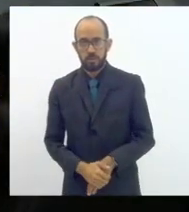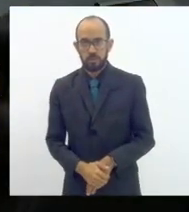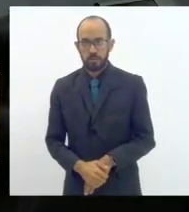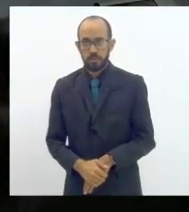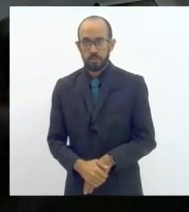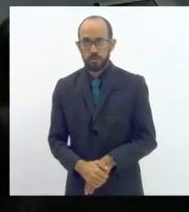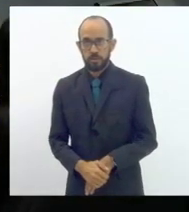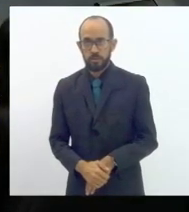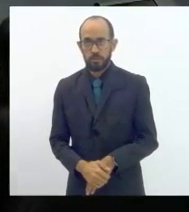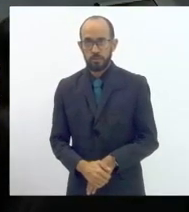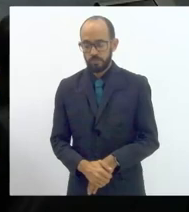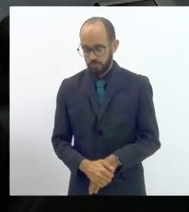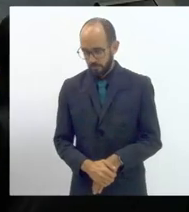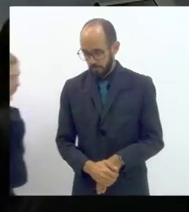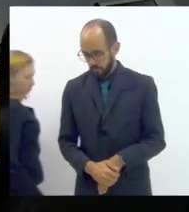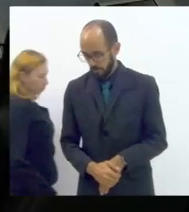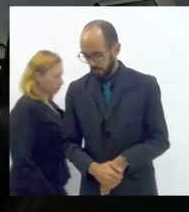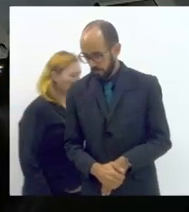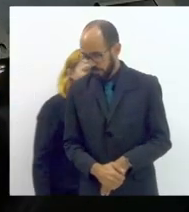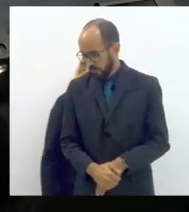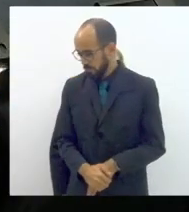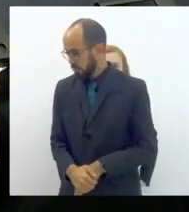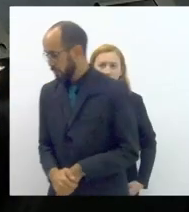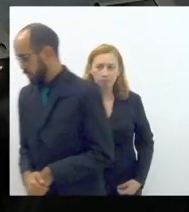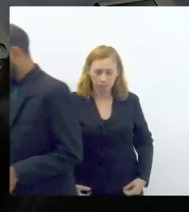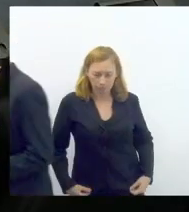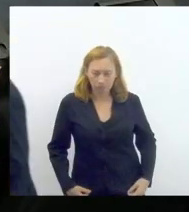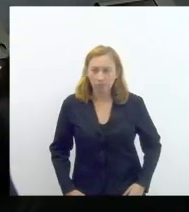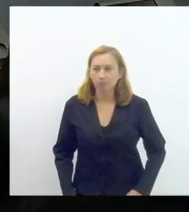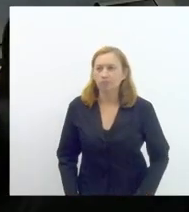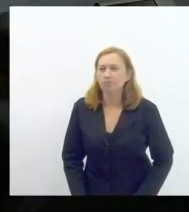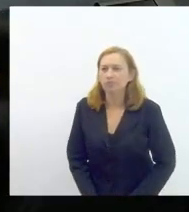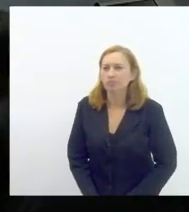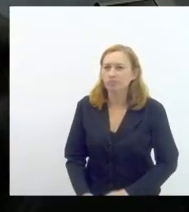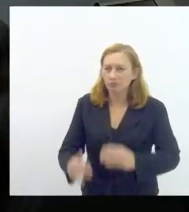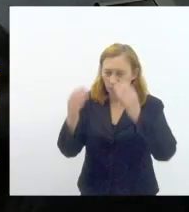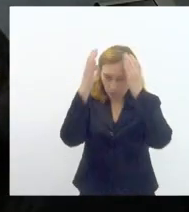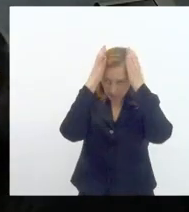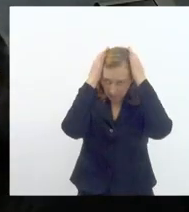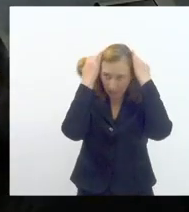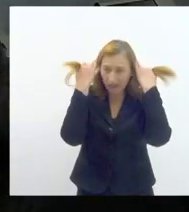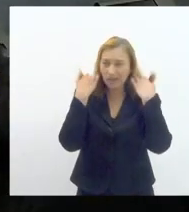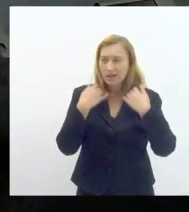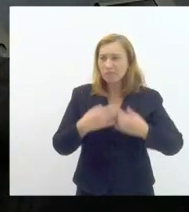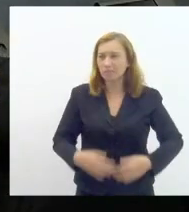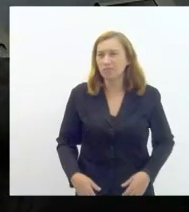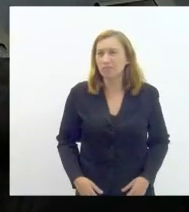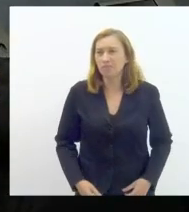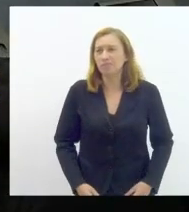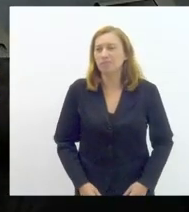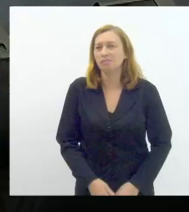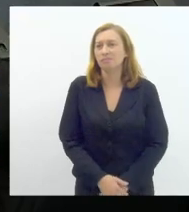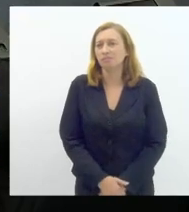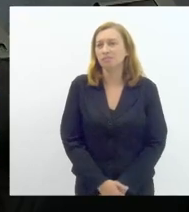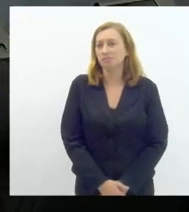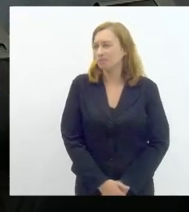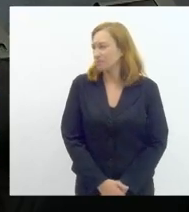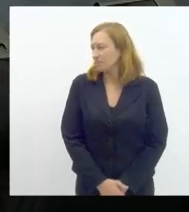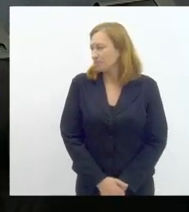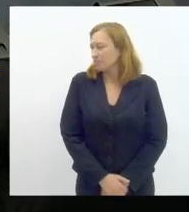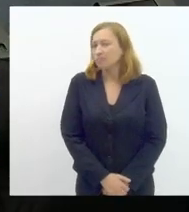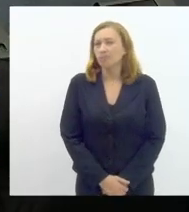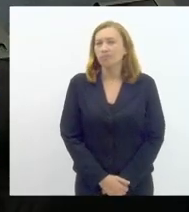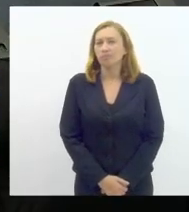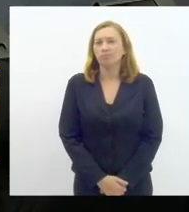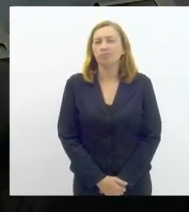Maravilha, é só perguntar aqui para os secretários se o tempo está indo bem, se está dando para anotar os votos. Tá bom. Então vamos lá, pode